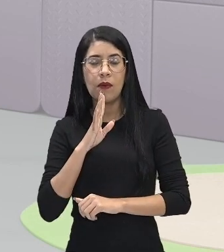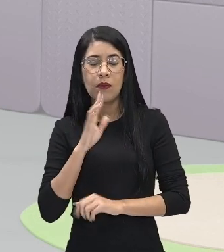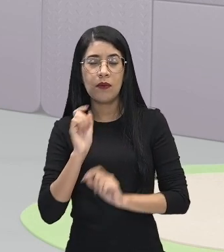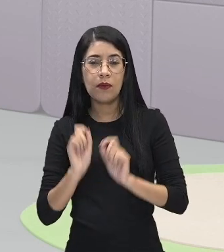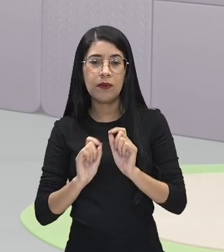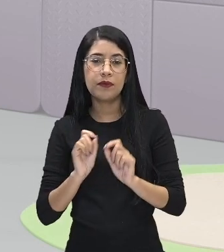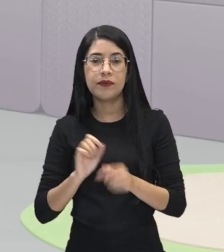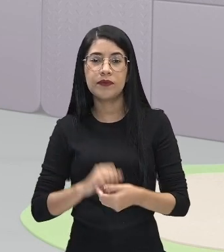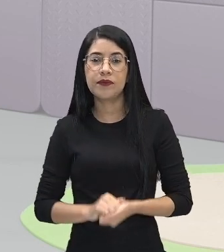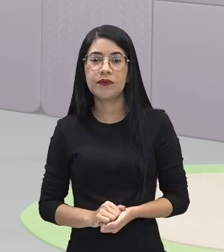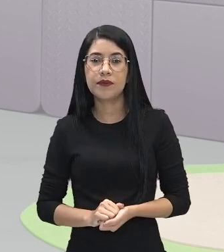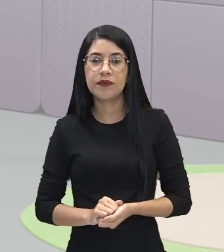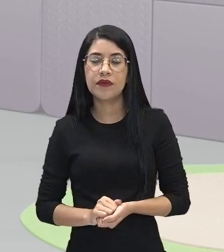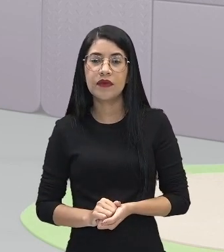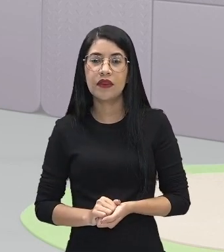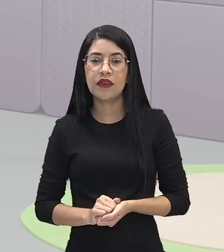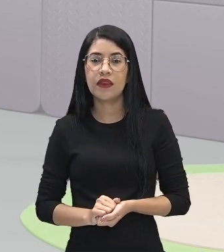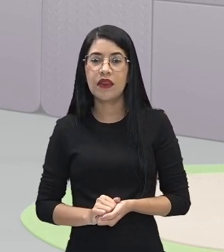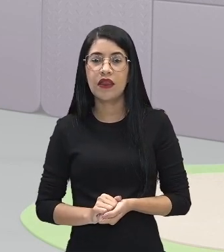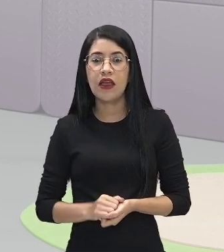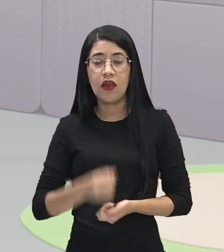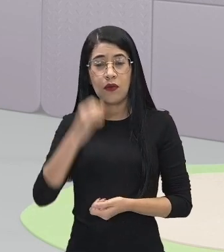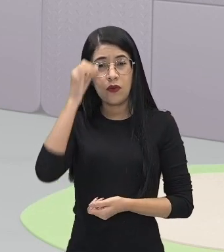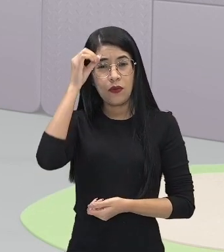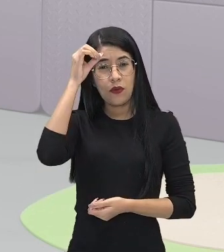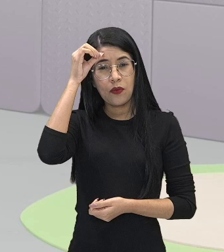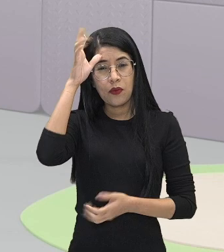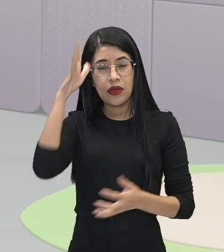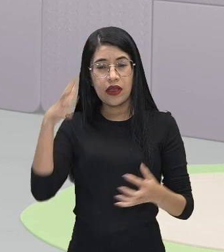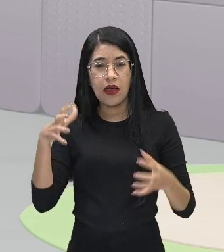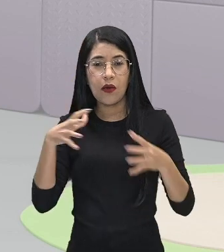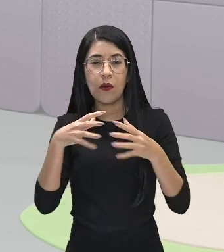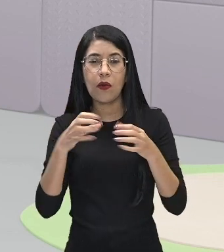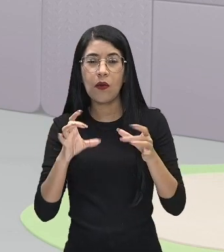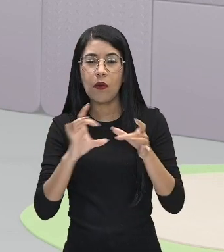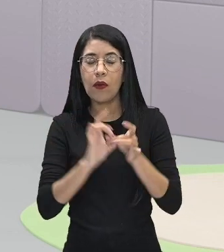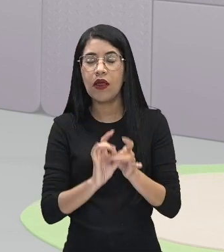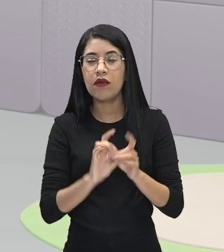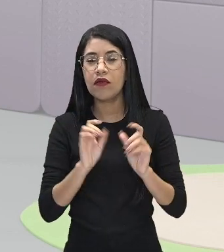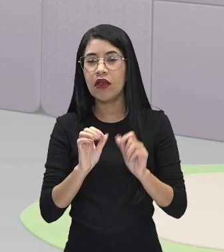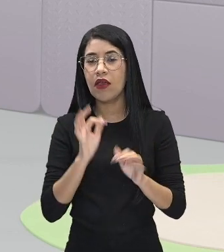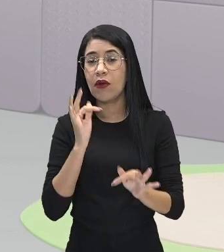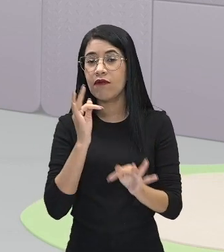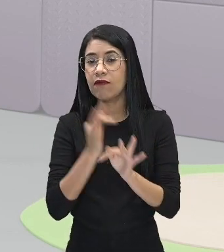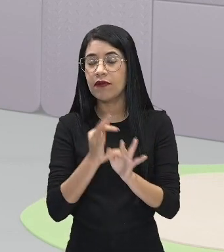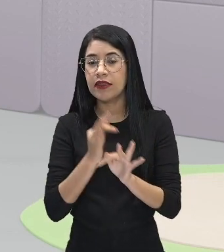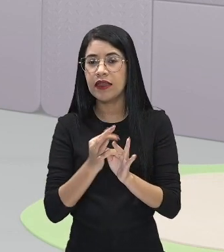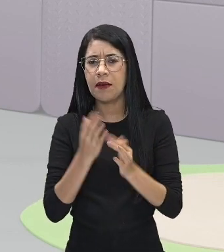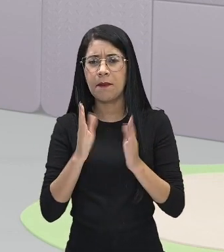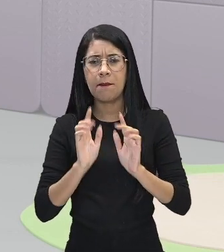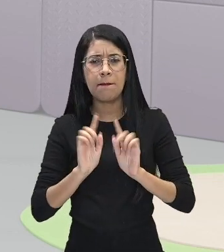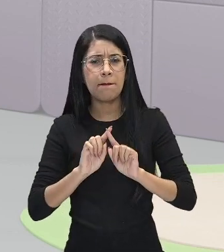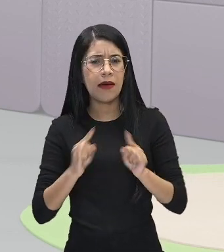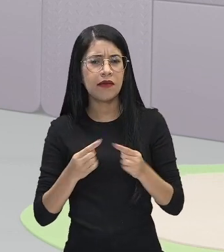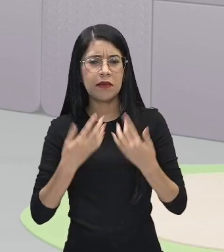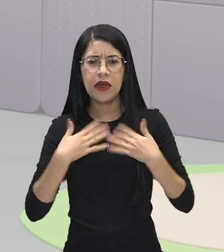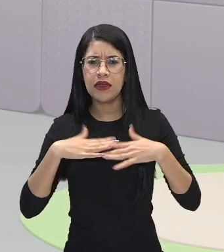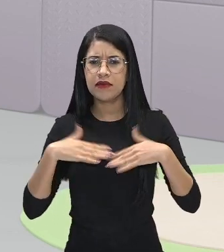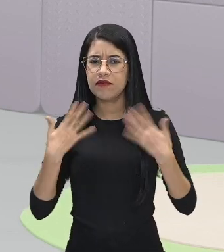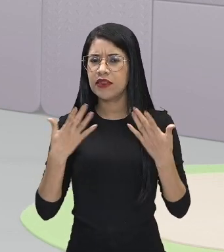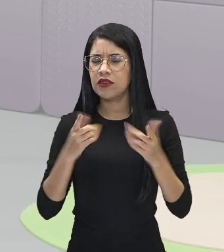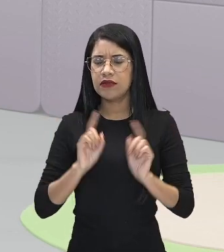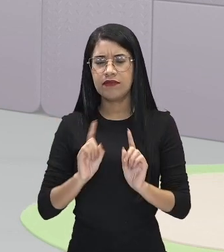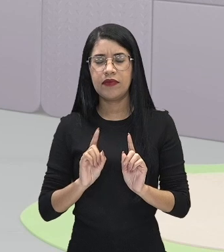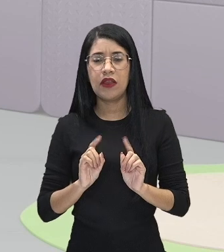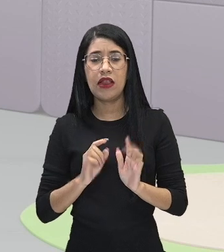gente vai ver que esse conhecimento ele está muito atrelado à física, mas não é para se assustar, né? Porque a física ela vai mostrar para a